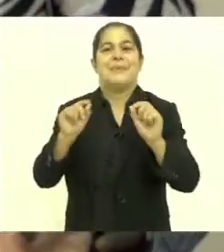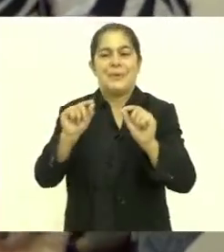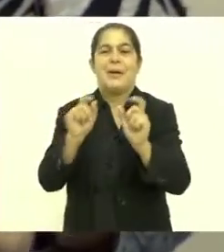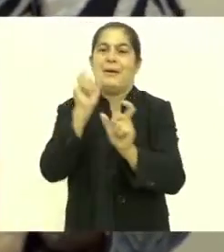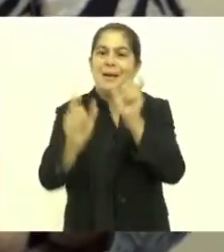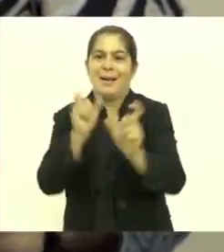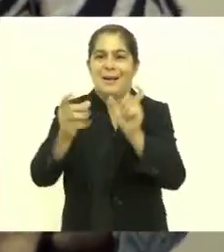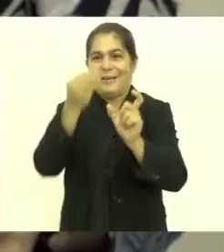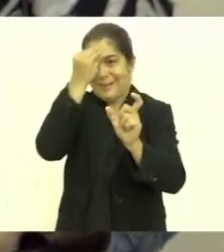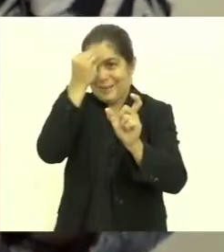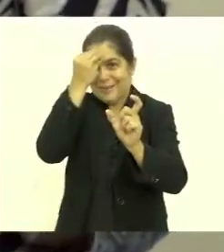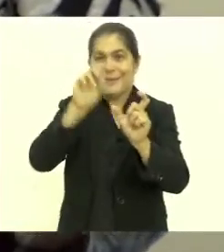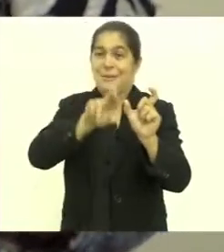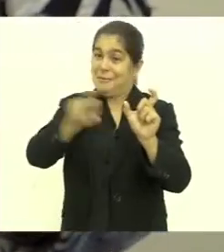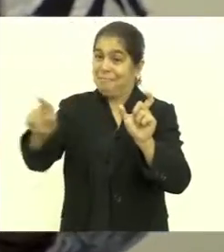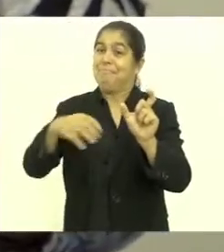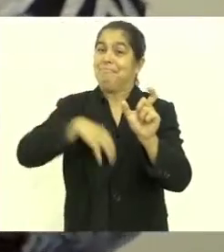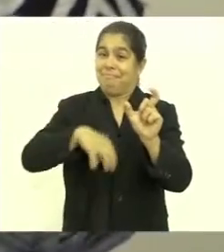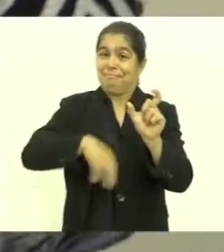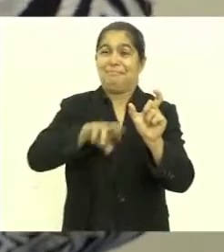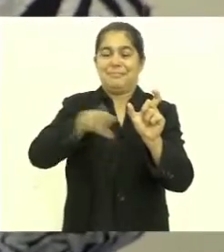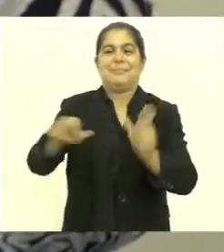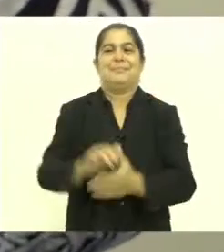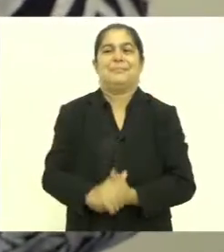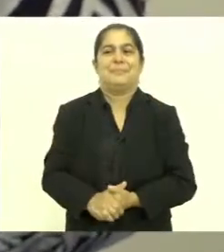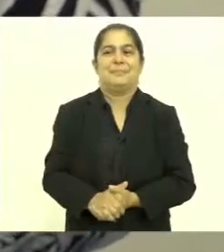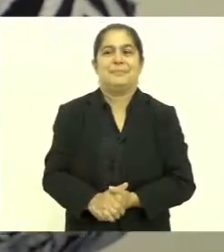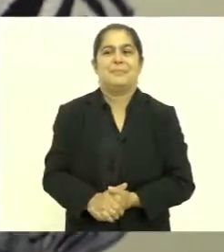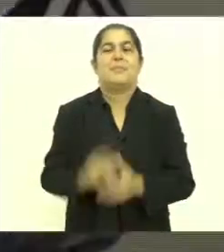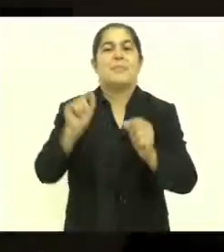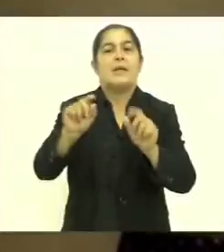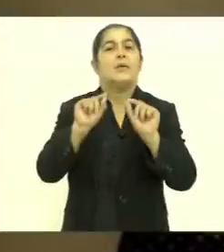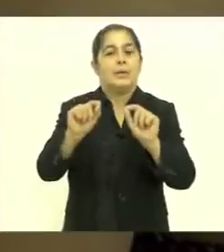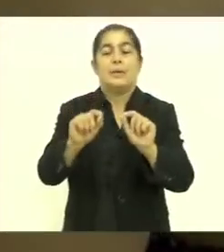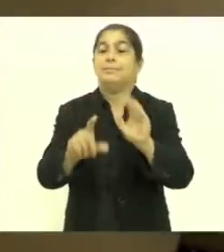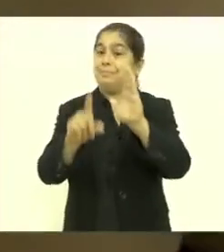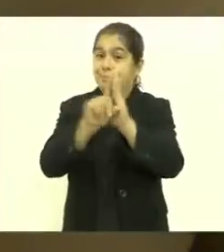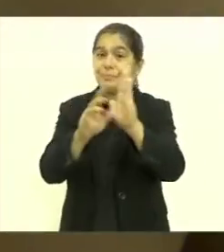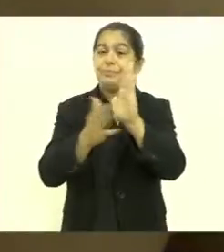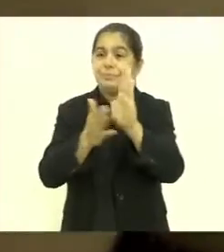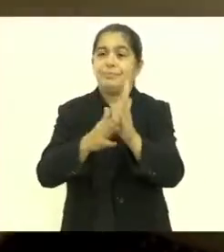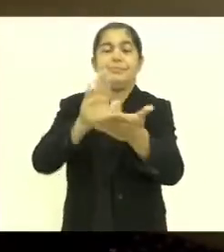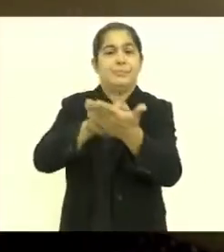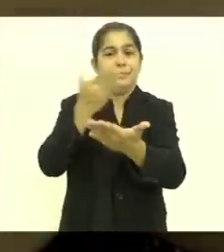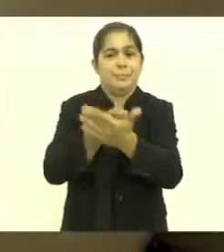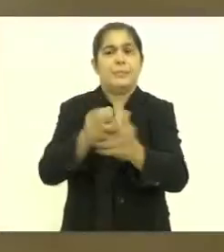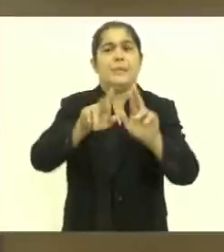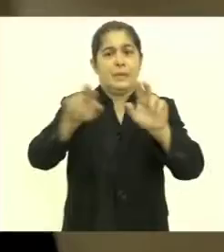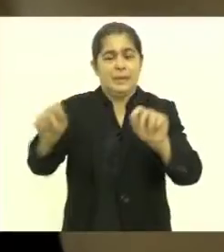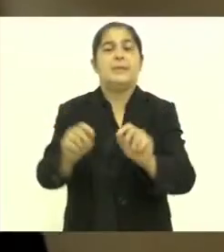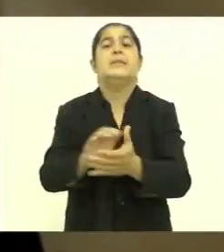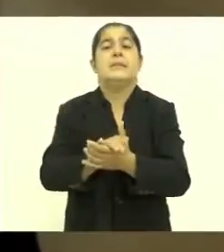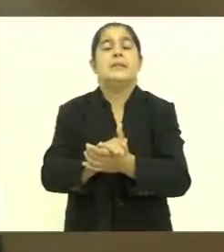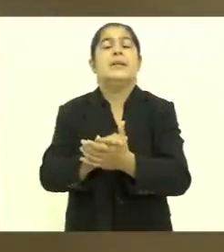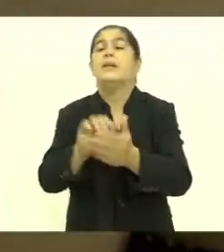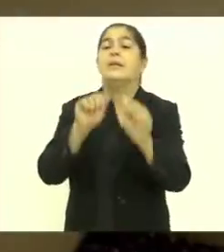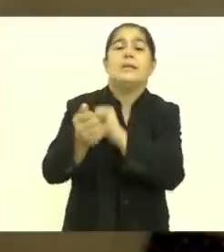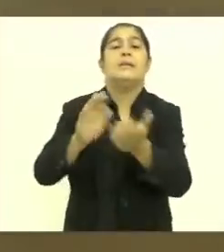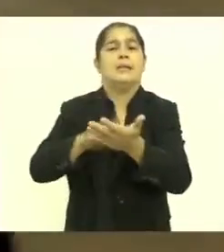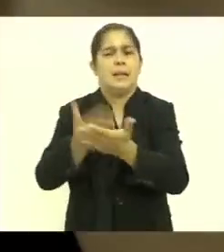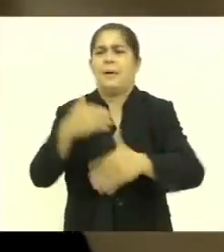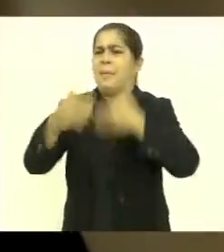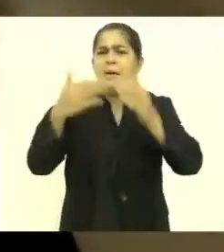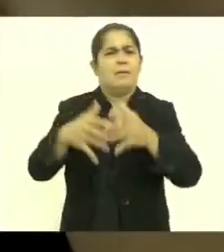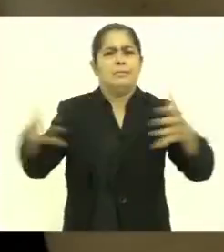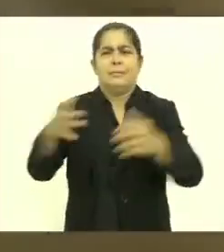estão familiarizados com a palavra nova, as palavras novas que vão aparecer no vocabulário. Com a regulamentação da profissão de intérprete e tradutor